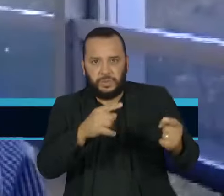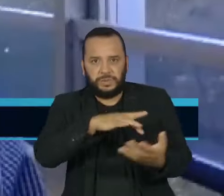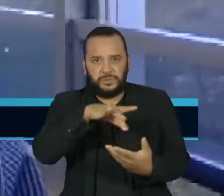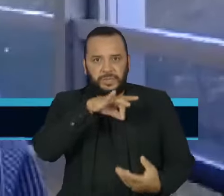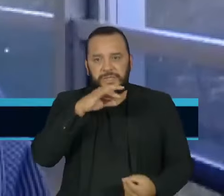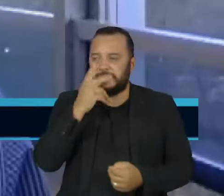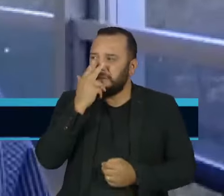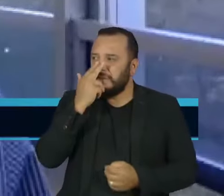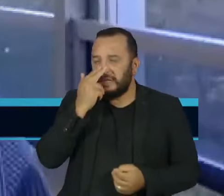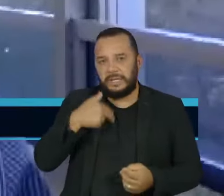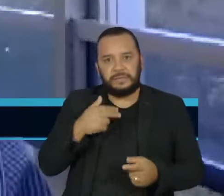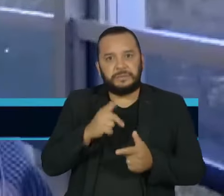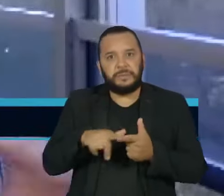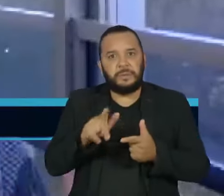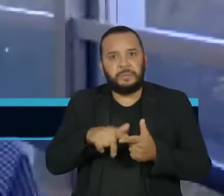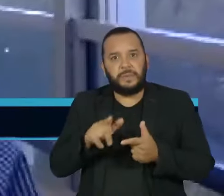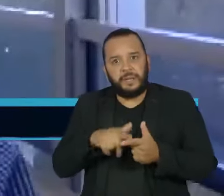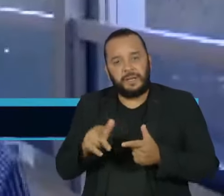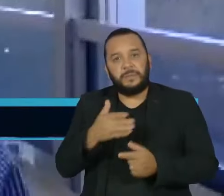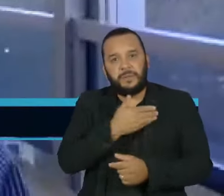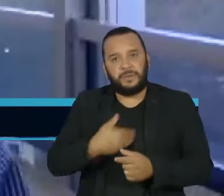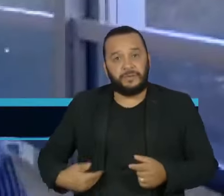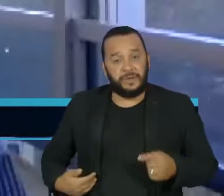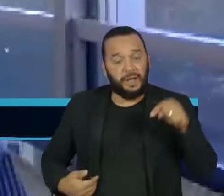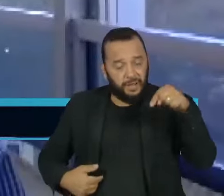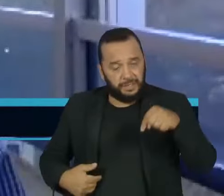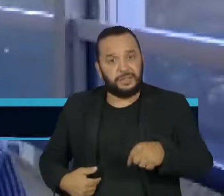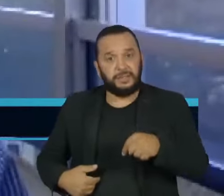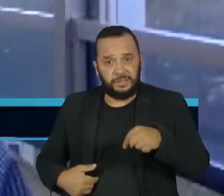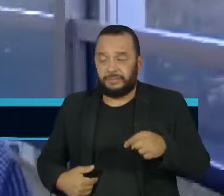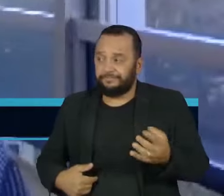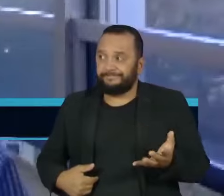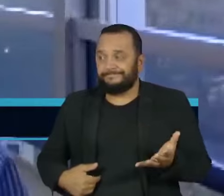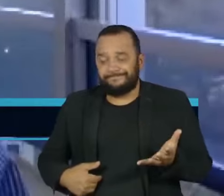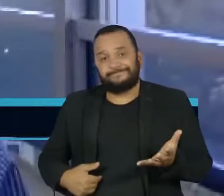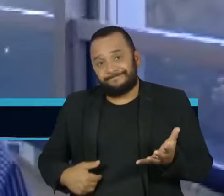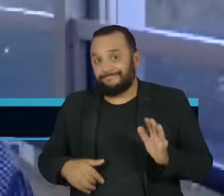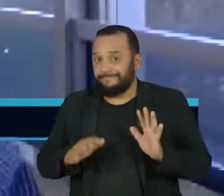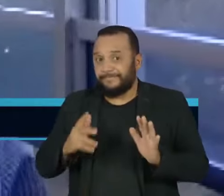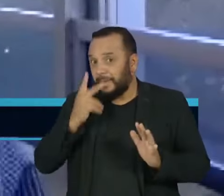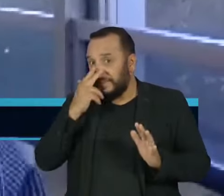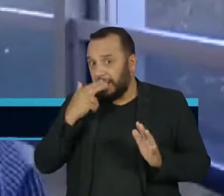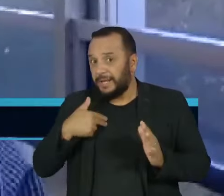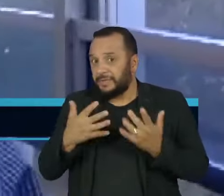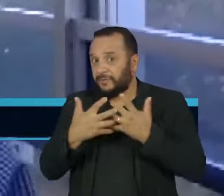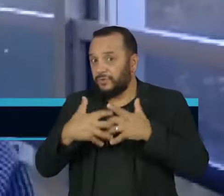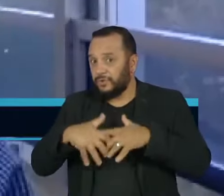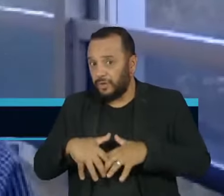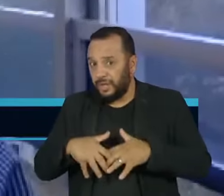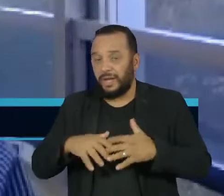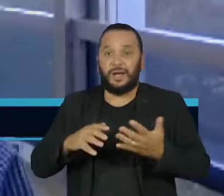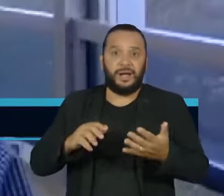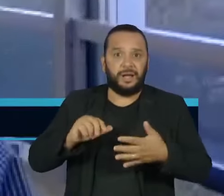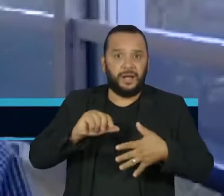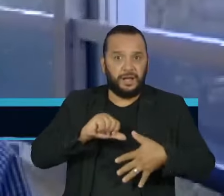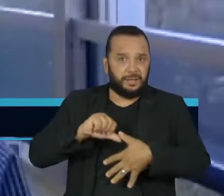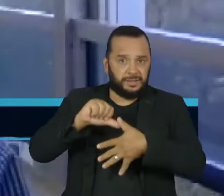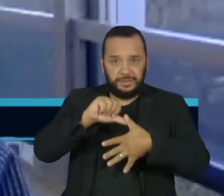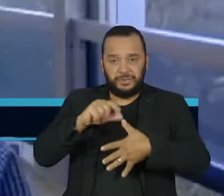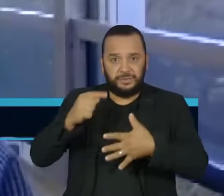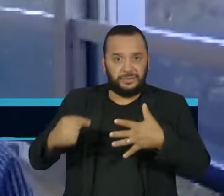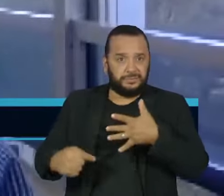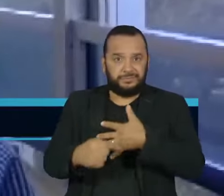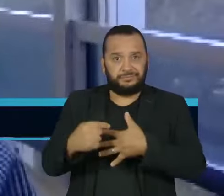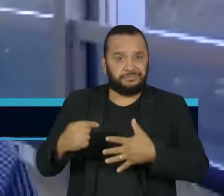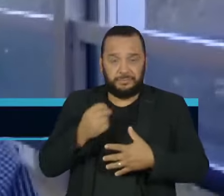de crise institucional, né, que evidentemente colocam em xeque o bom funcionamento daquilo, né, que comumente se entende, se